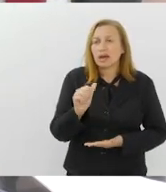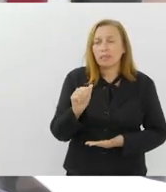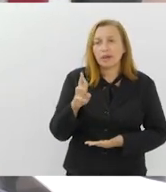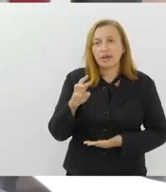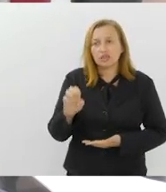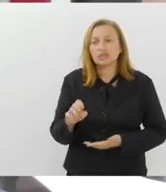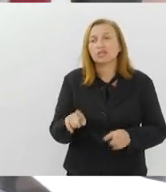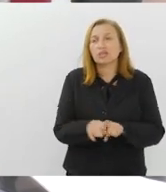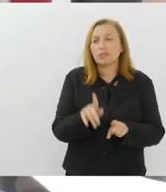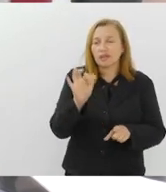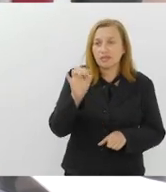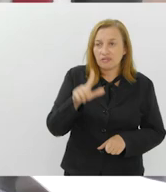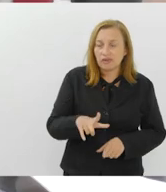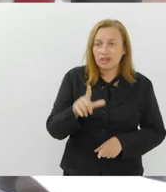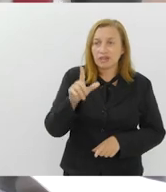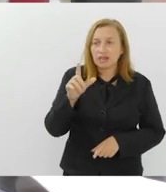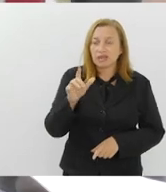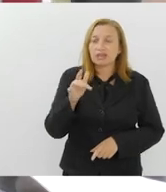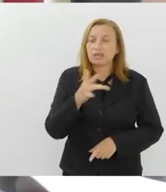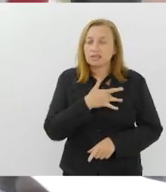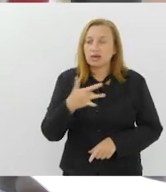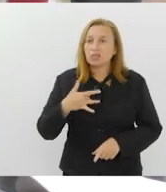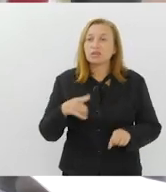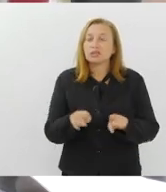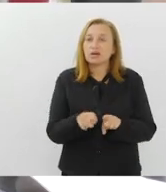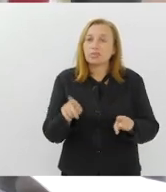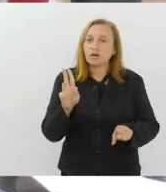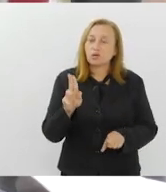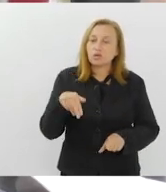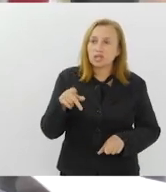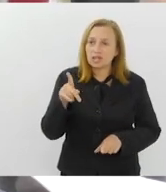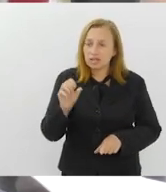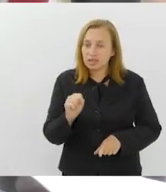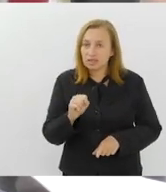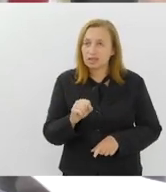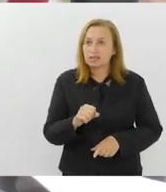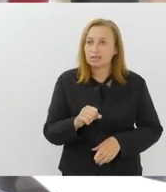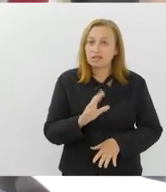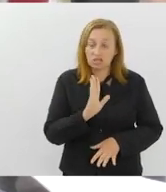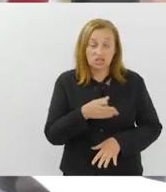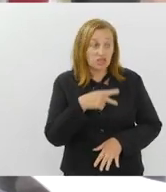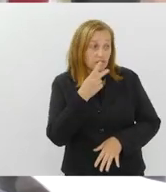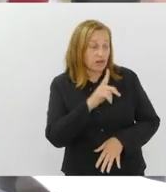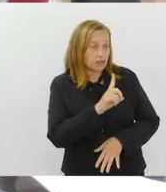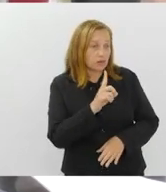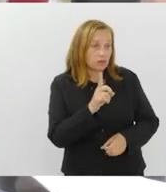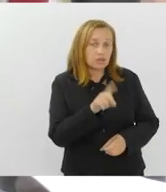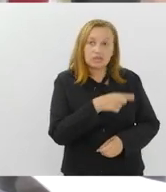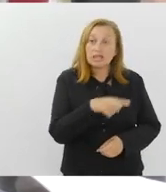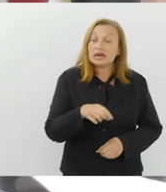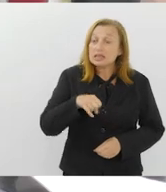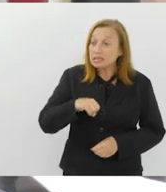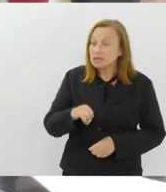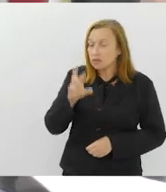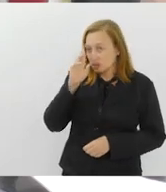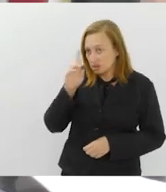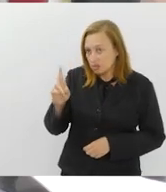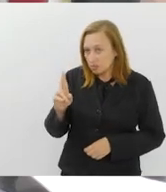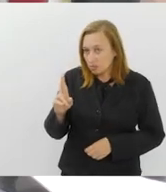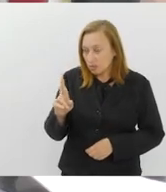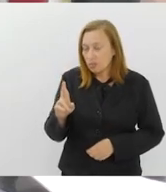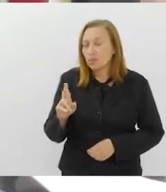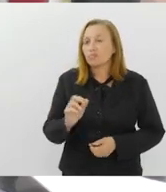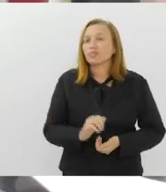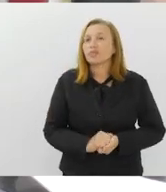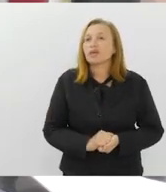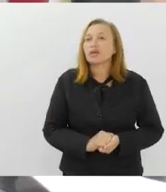Fena Saúde e da Unidas, que já está dizendo que não cancela. Se Vossas Senhorias efetuam